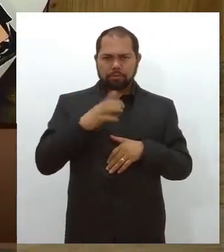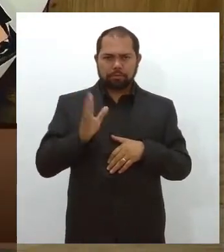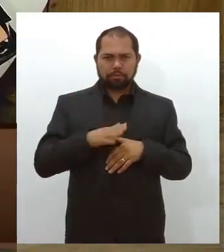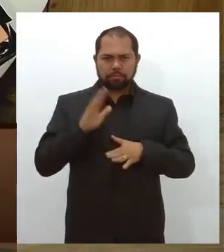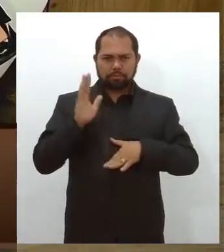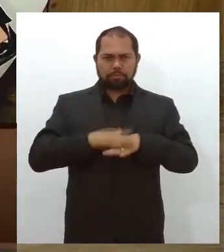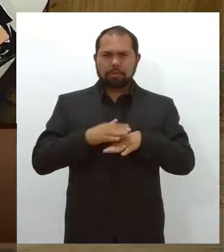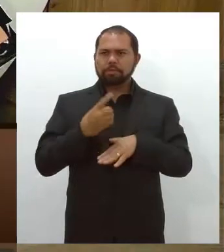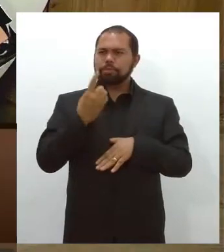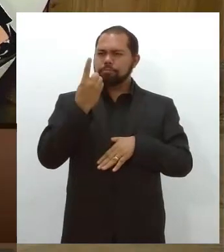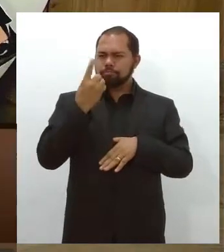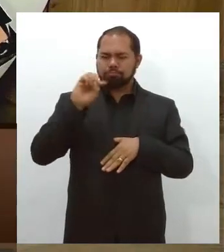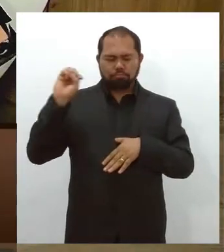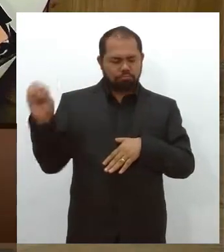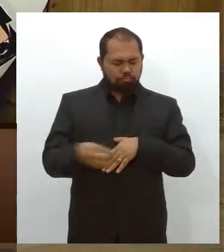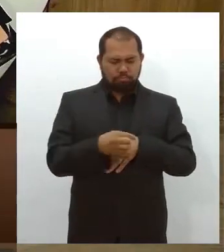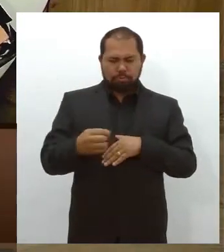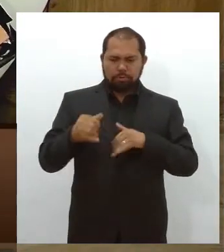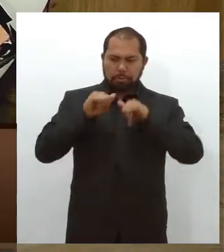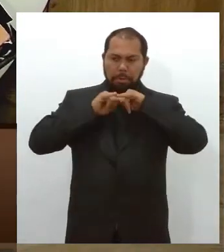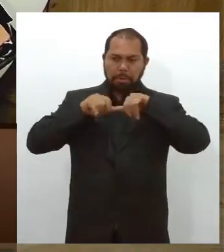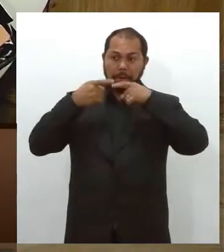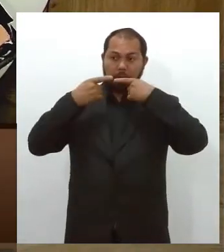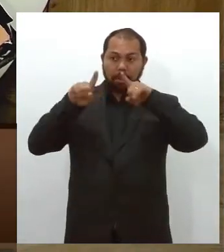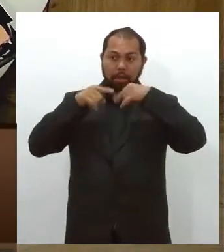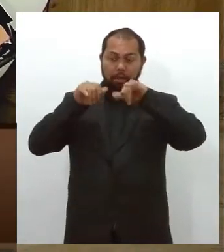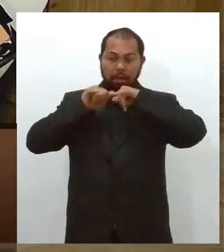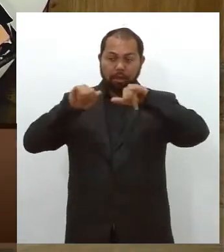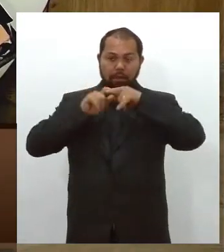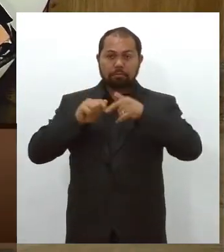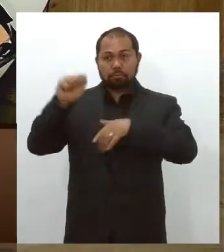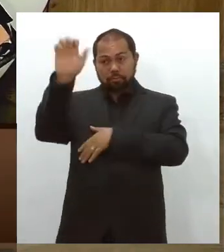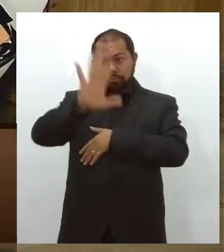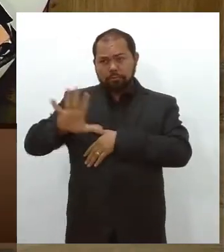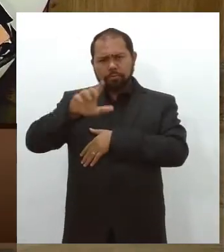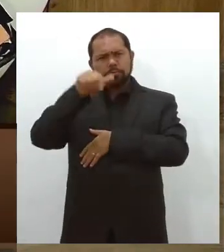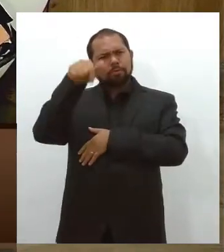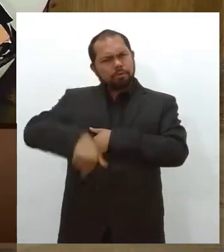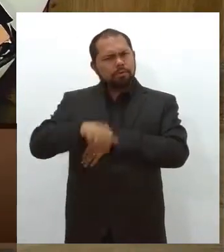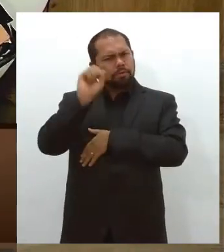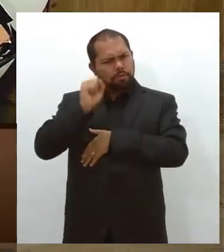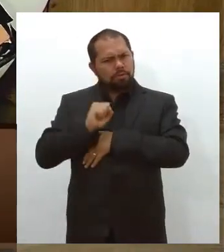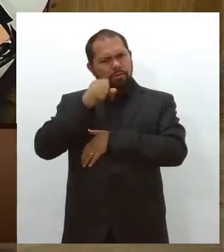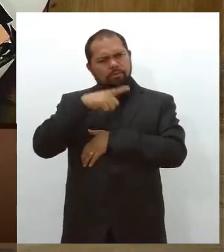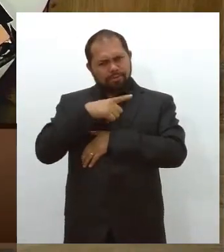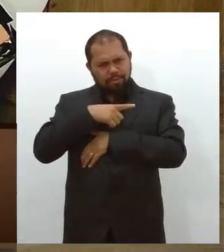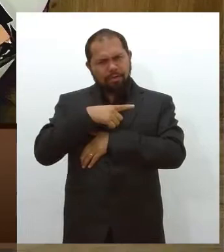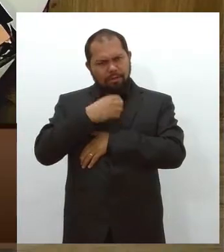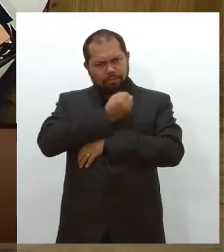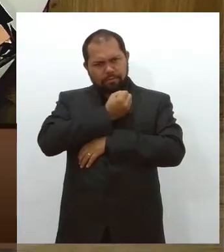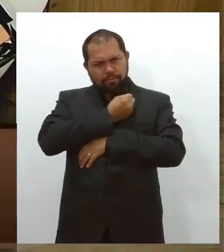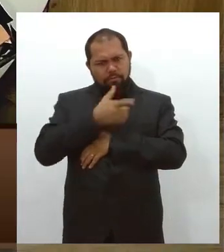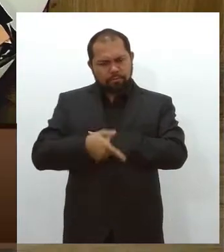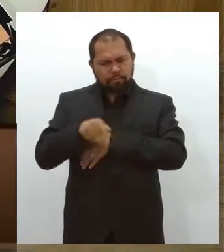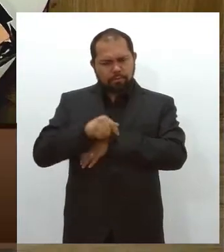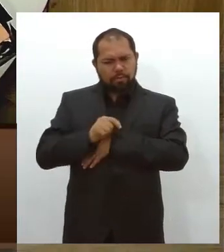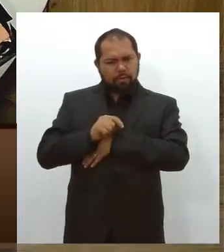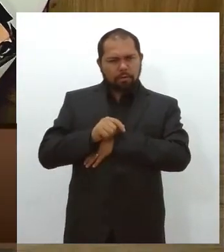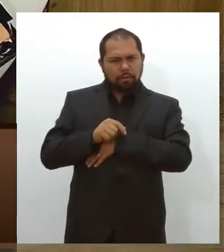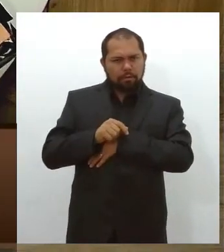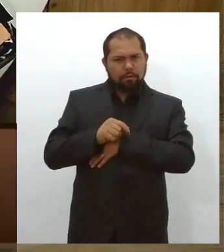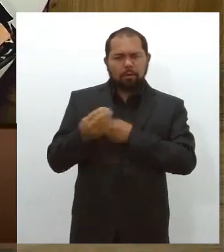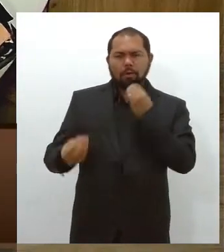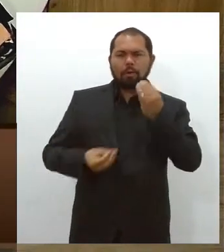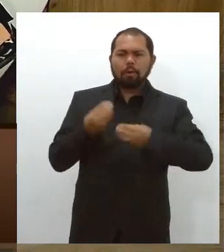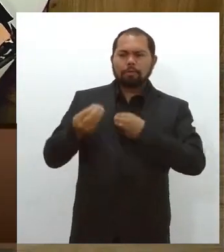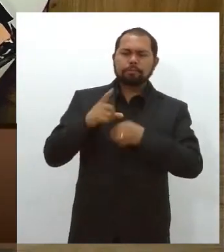denúncias, isso em termos nacionais. Eu queria saber em Sergipe se existe esse número, como é que está esse processo de denúncia. Importante